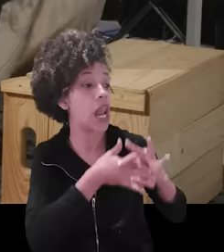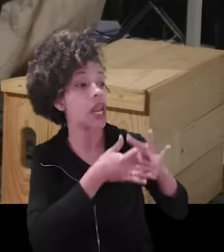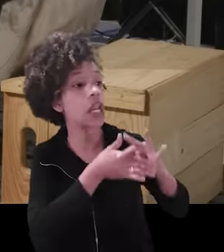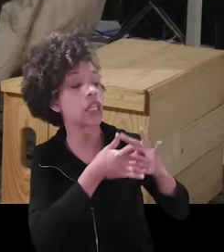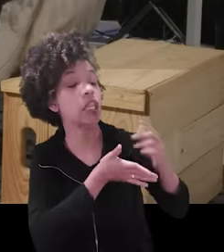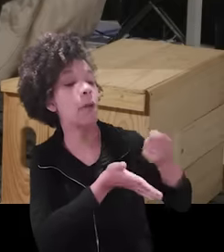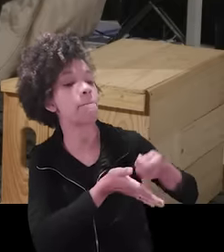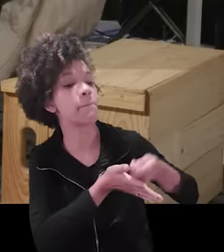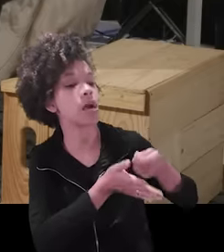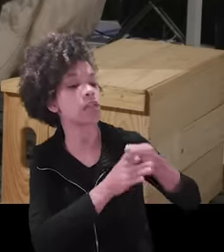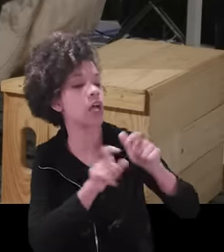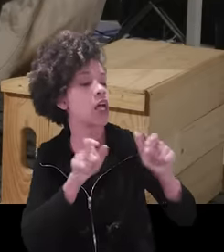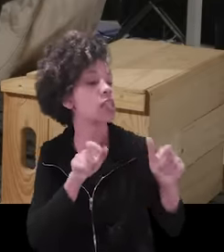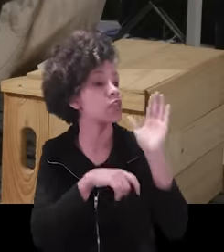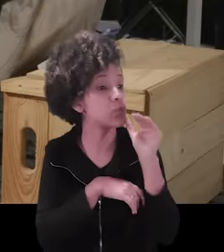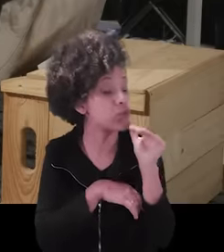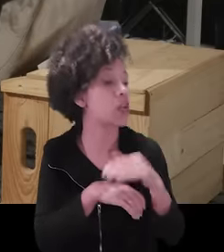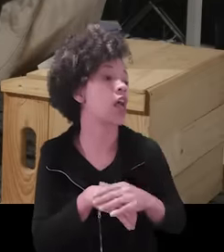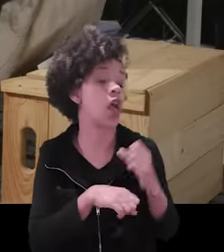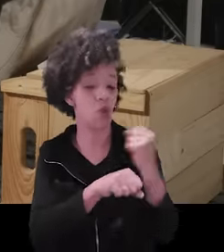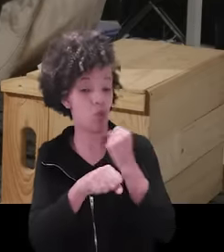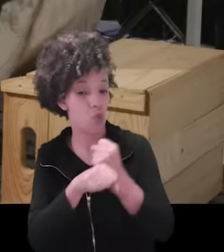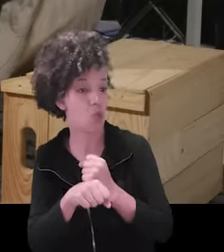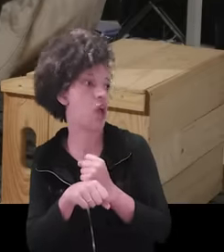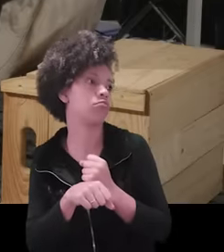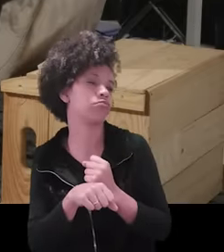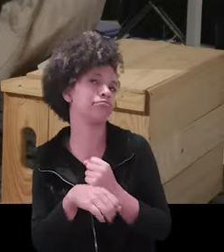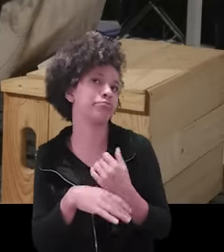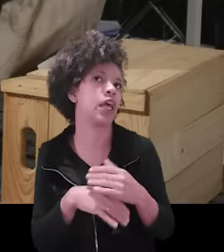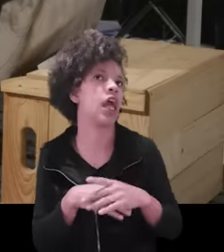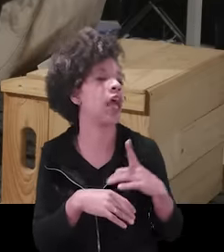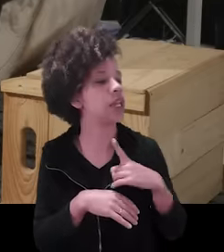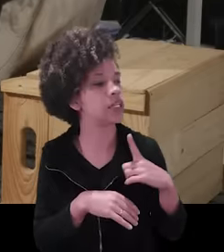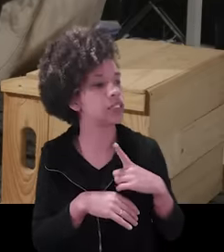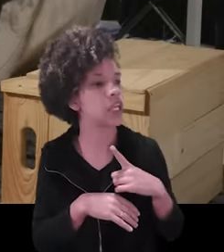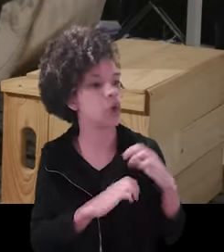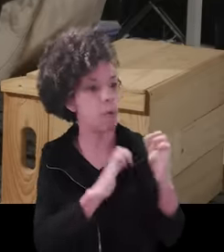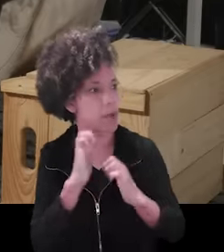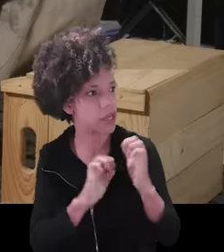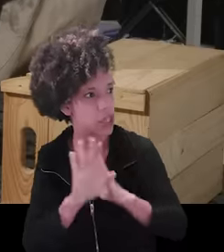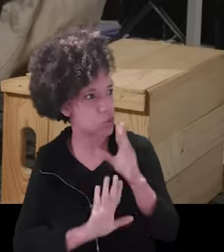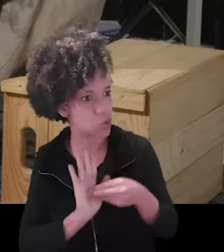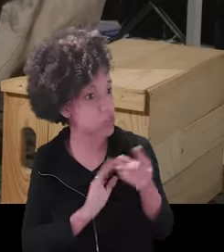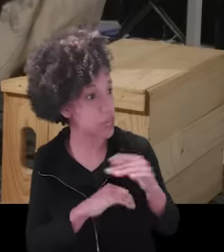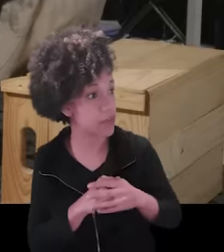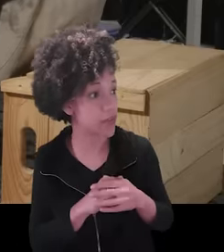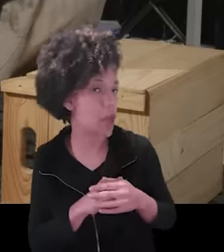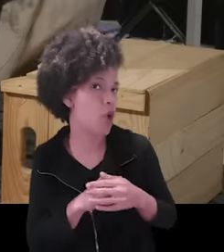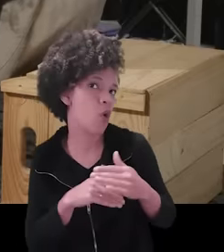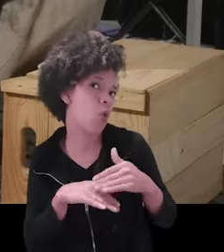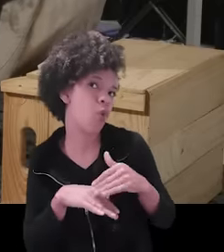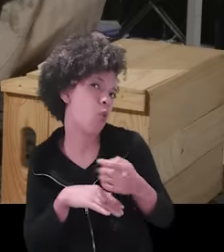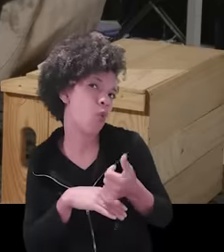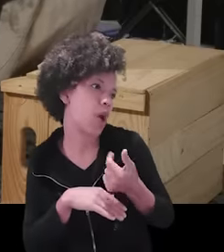é um líder ele que manda na galera ele que contrato inteiro ele que que tenha um maquinário tudo esse